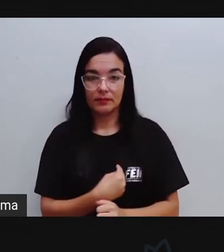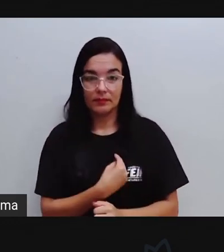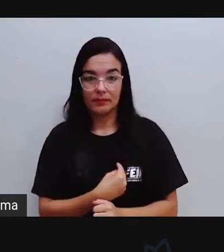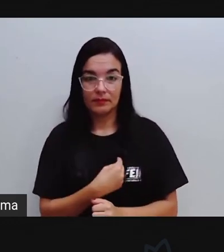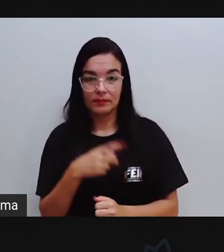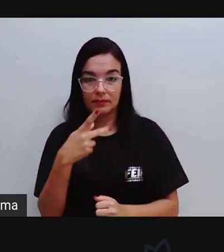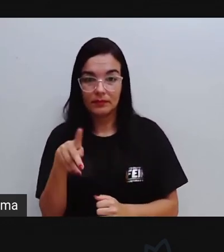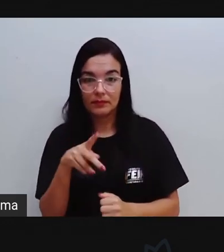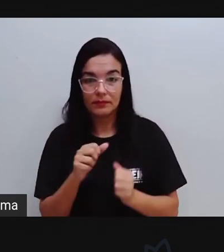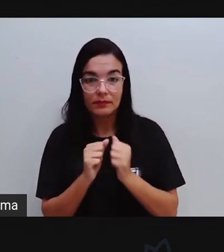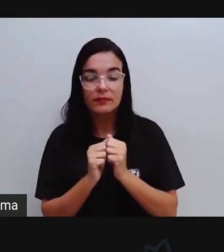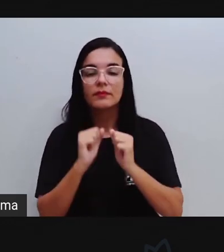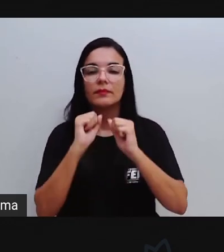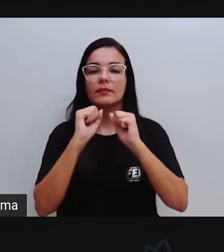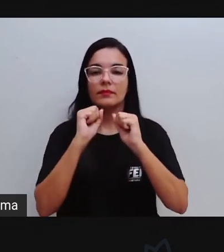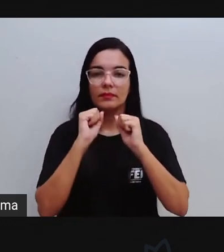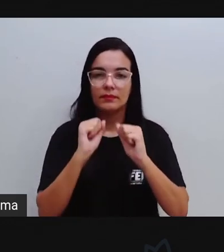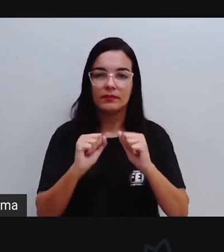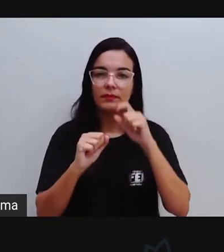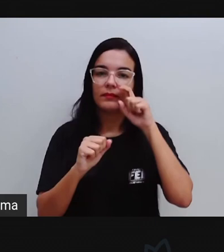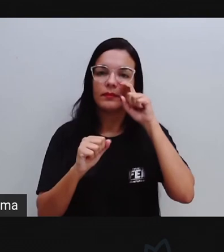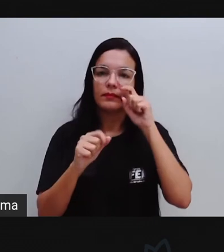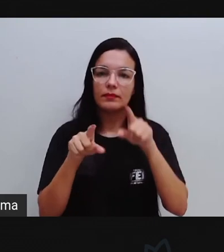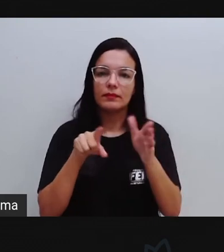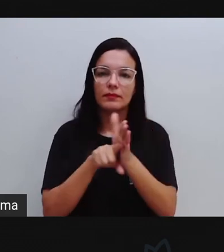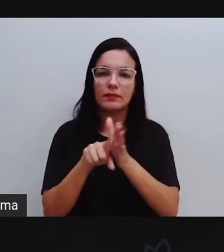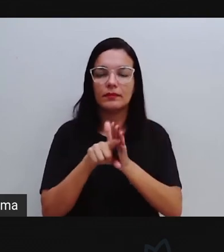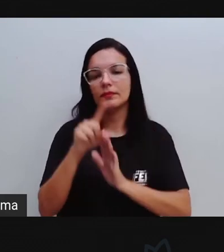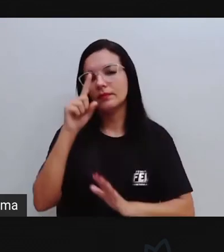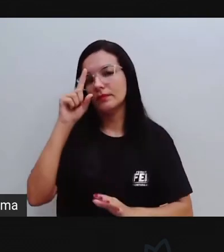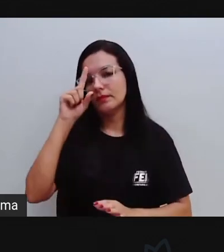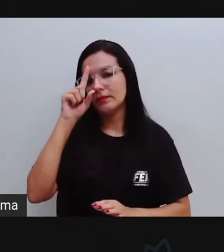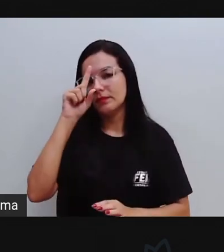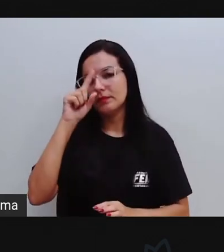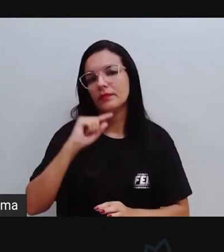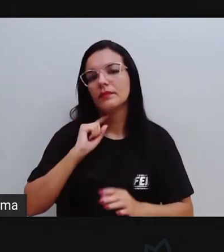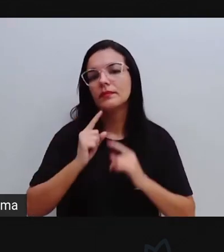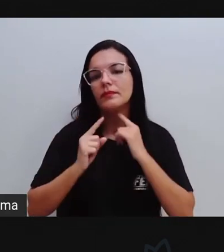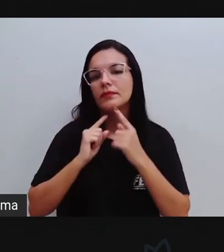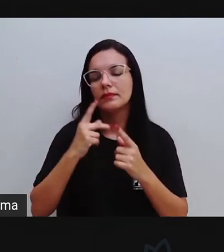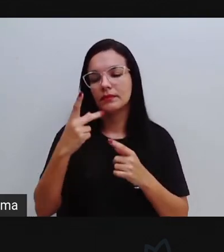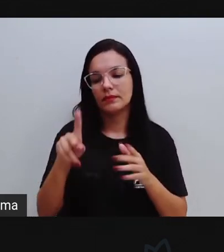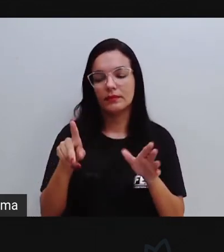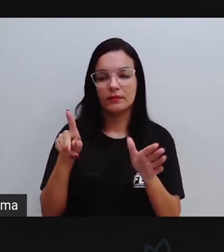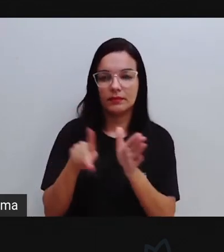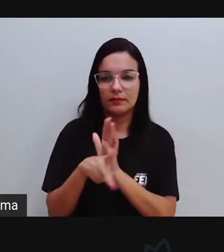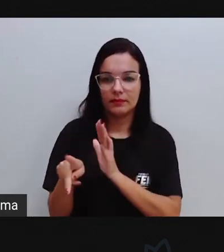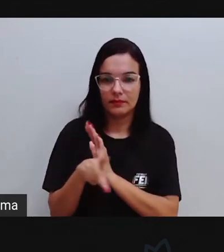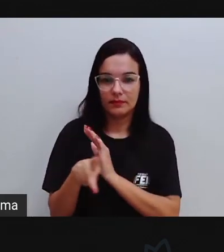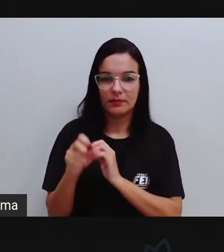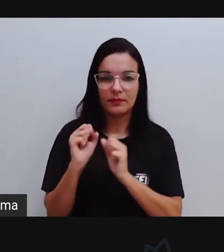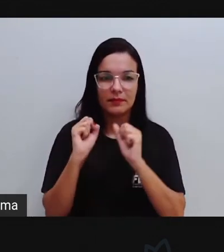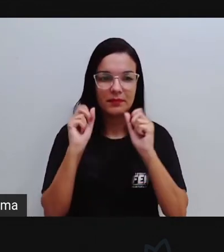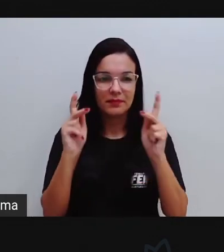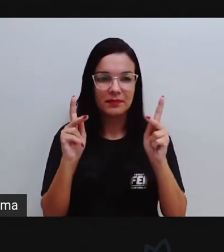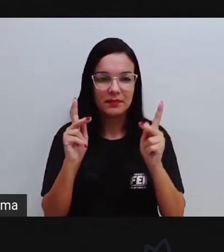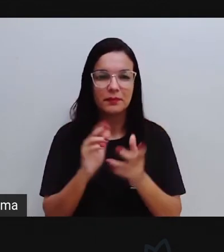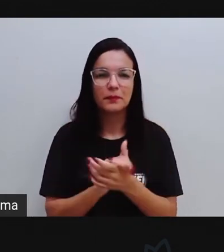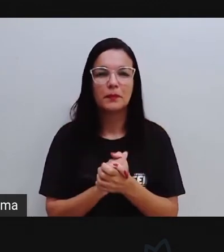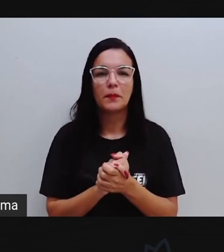presencial, vocês podem estar tirando essas dúvidas aí com o seu professor, com a sua professora,